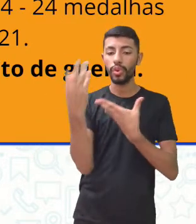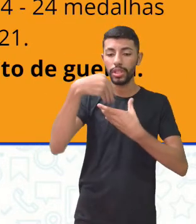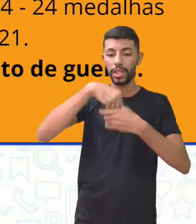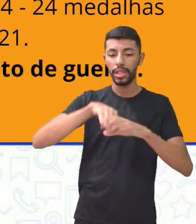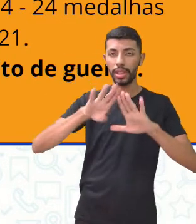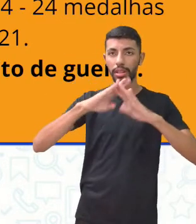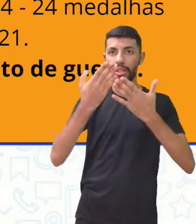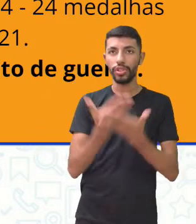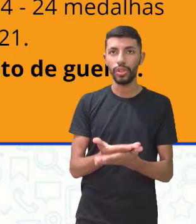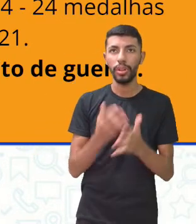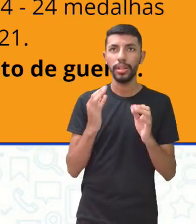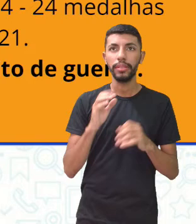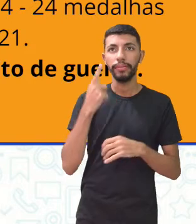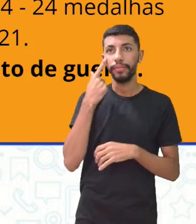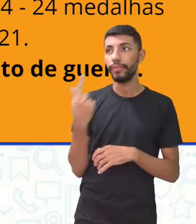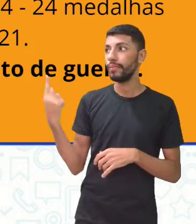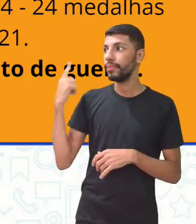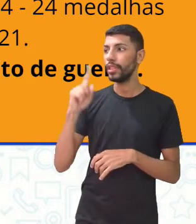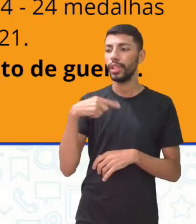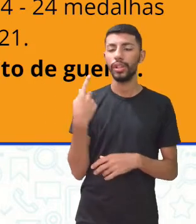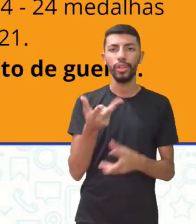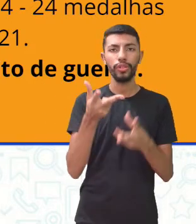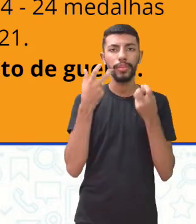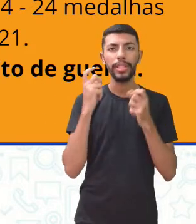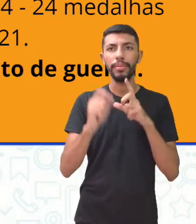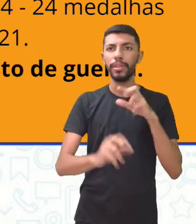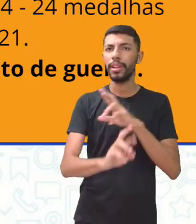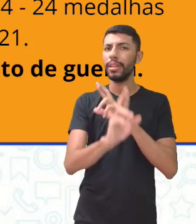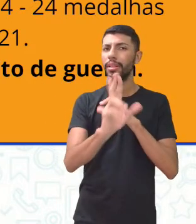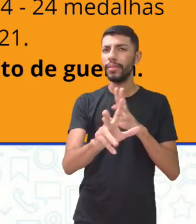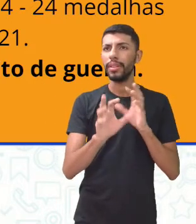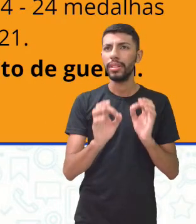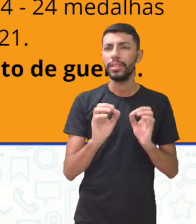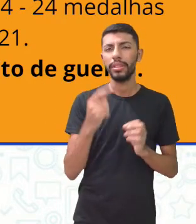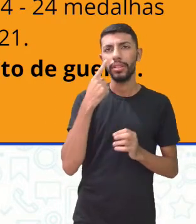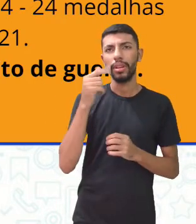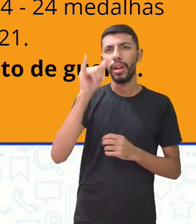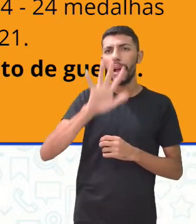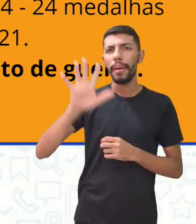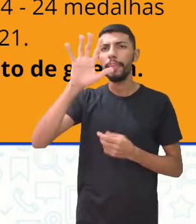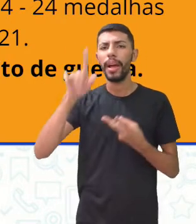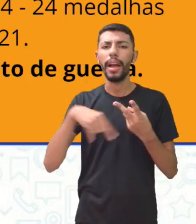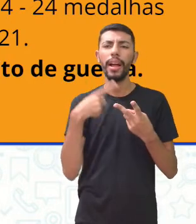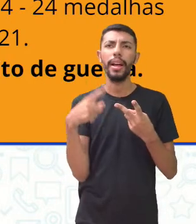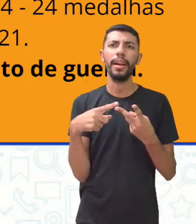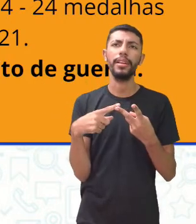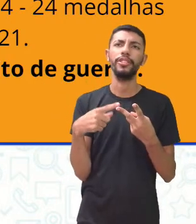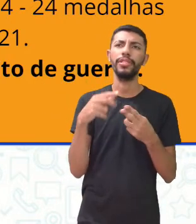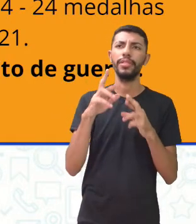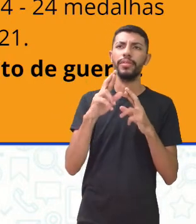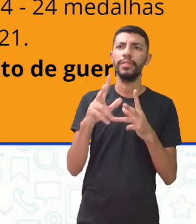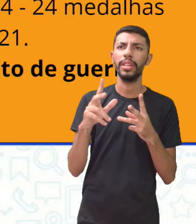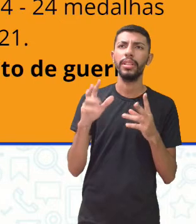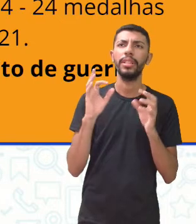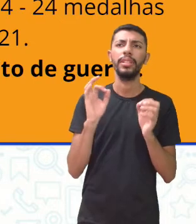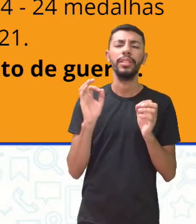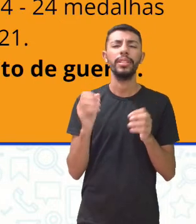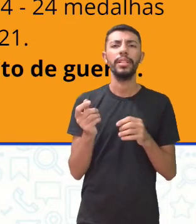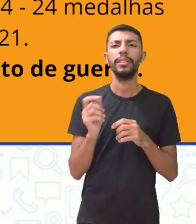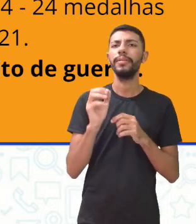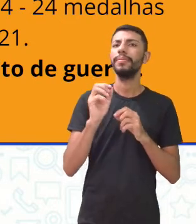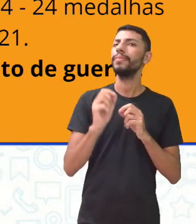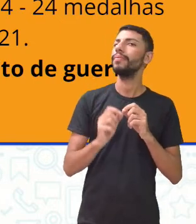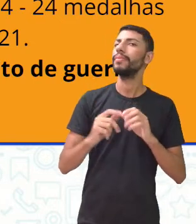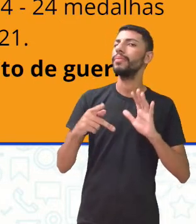completamente diferente no cartaz. As cores são diferentes, as imagens que eu utilizo para remeter a jogos é completamente distinta da que eu uso